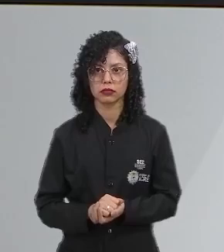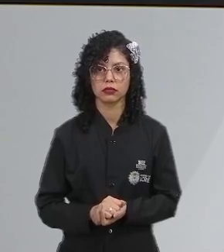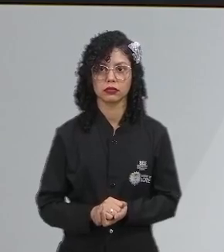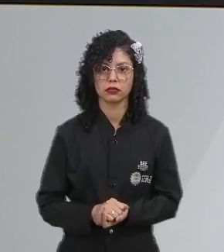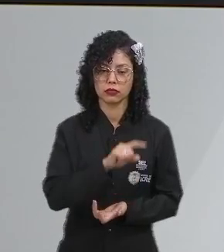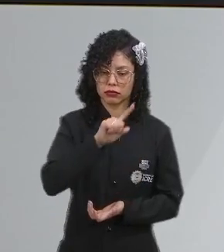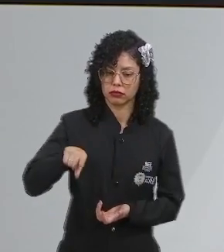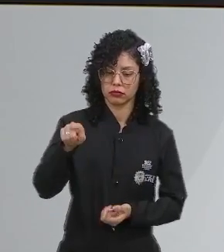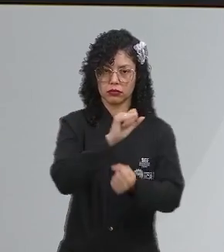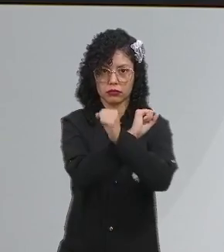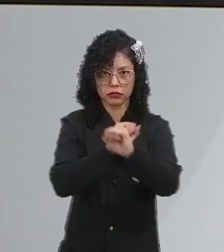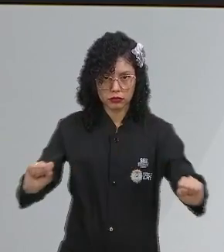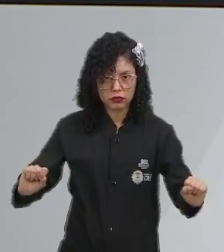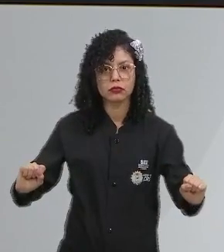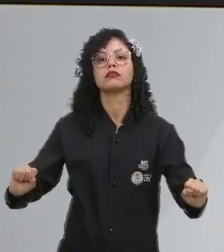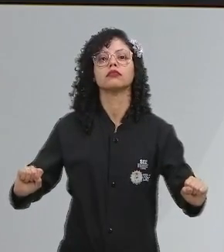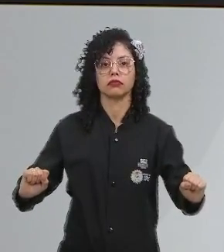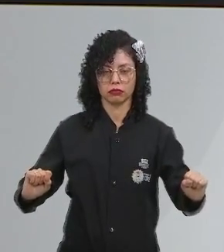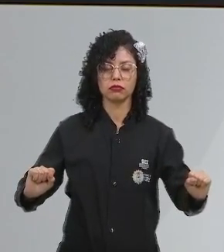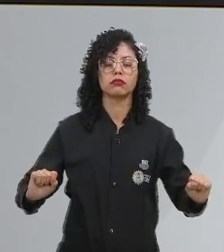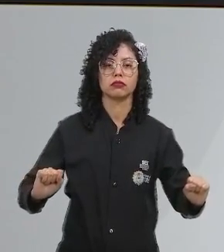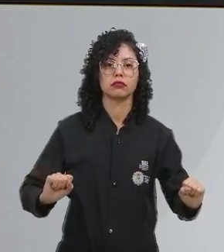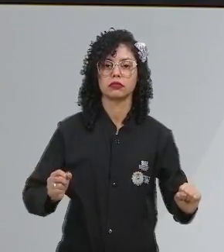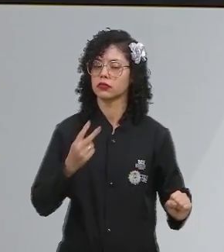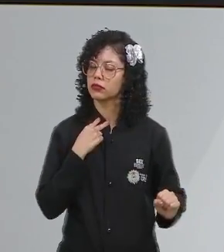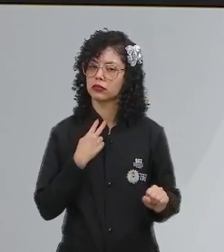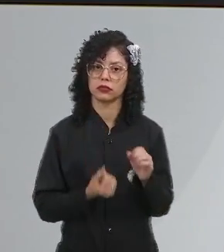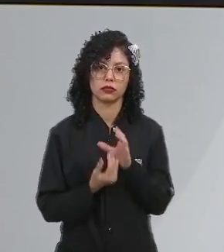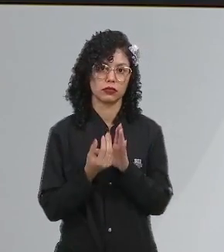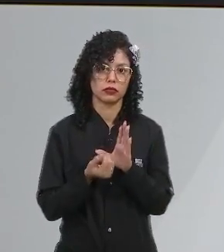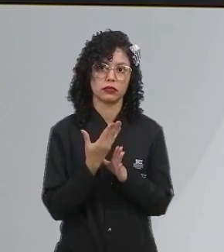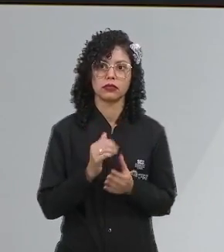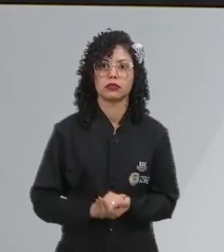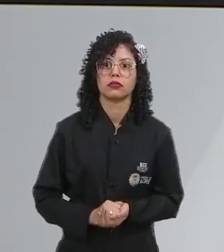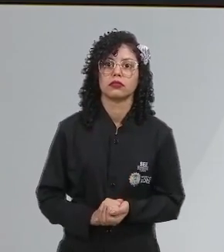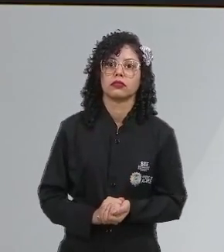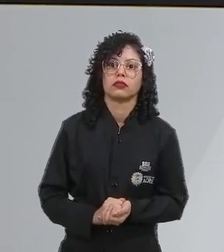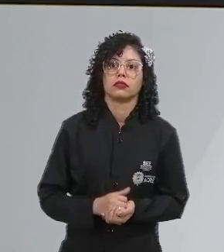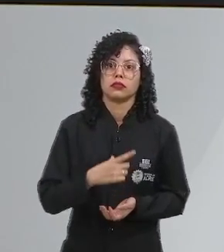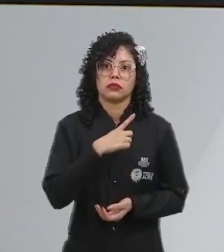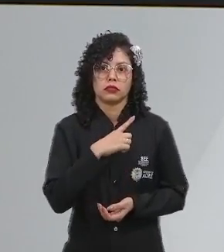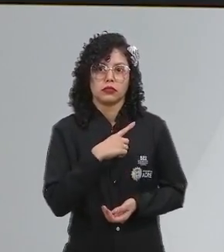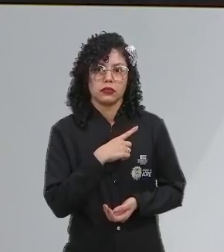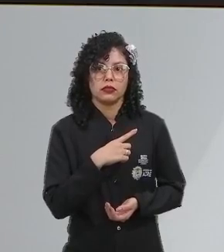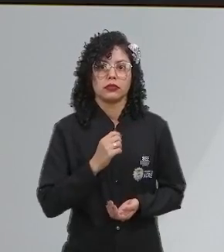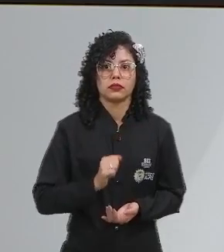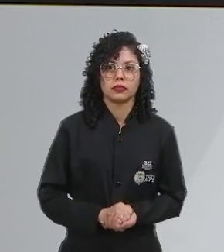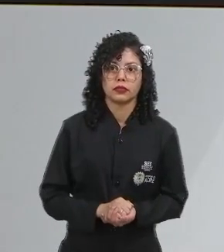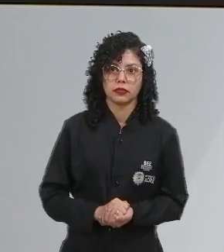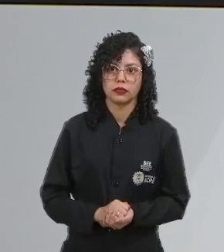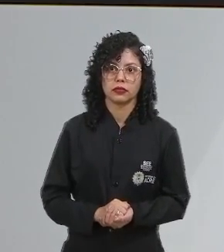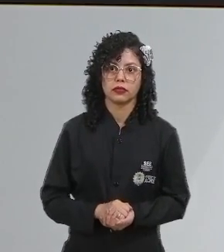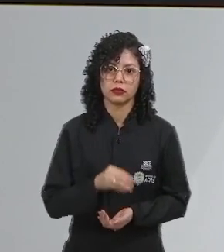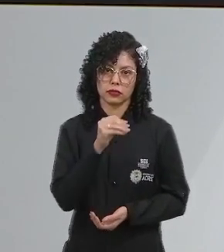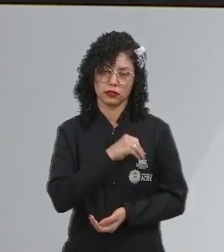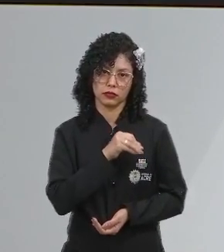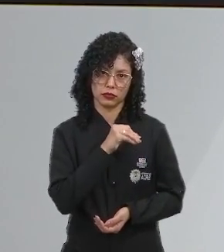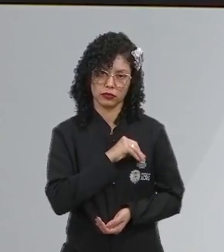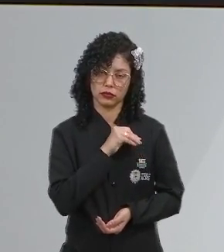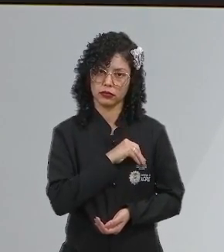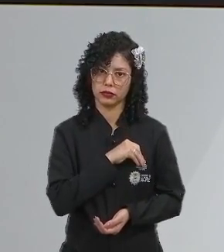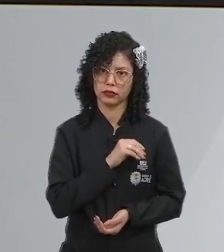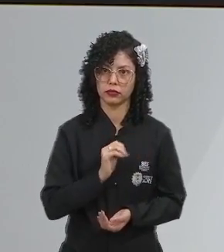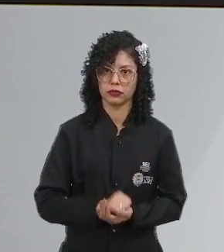em 1889, mas a produção ela não podia parar, né? E ao invés de conceder ali o salário